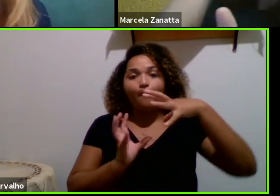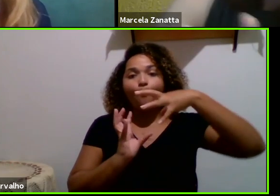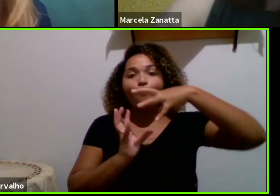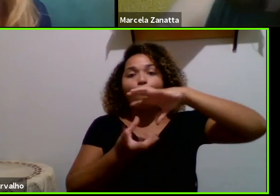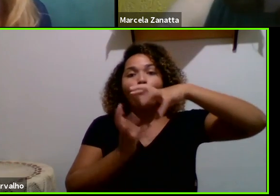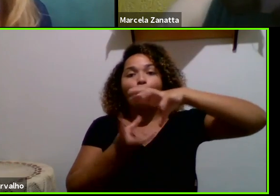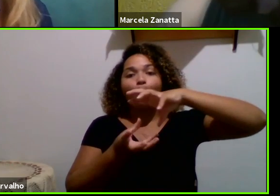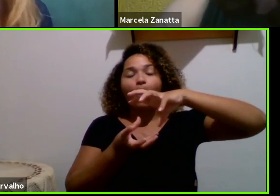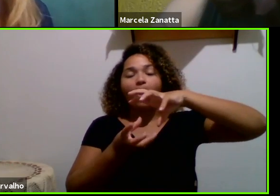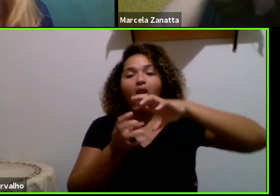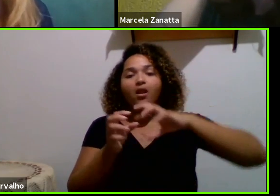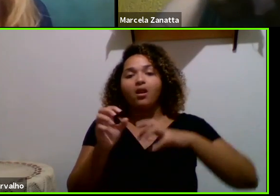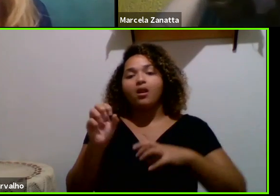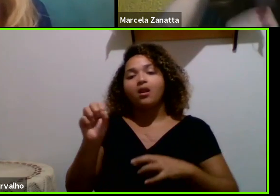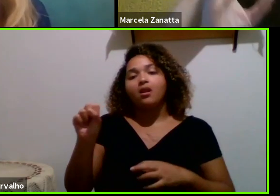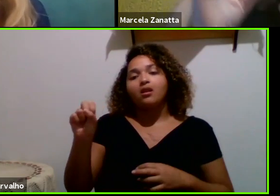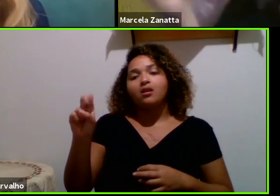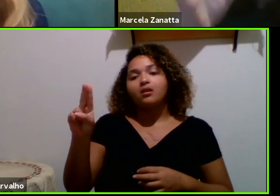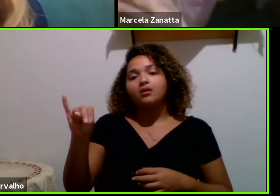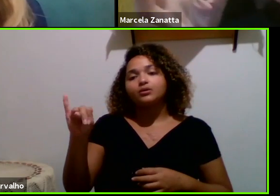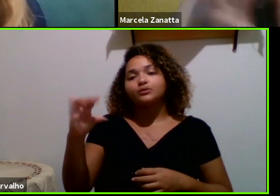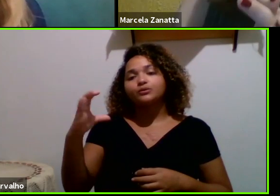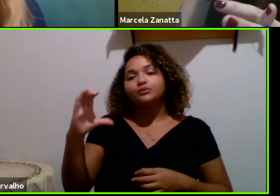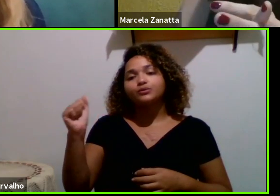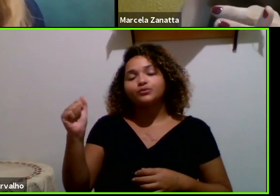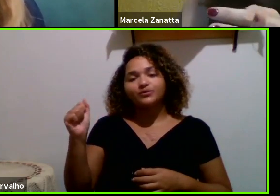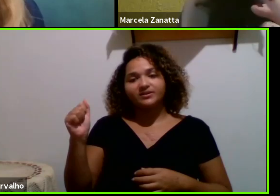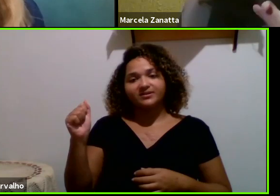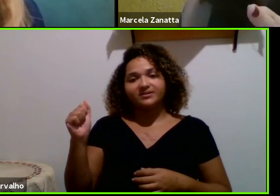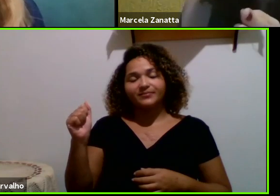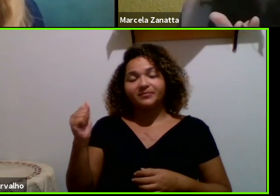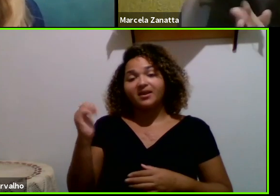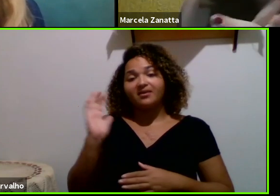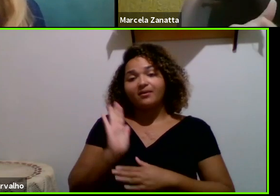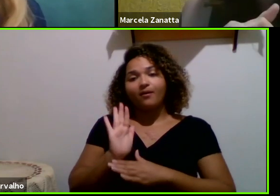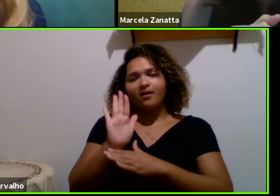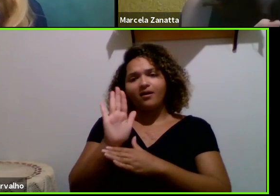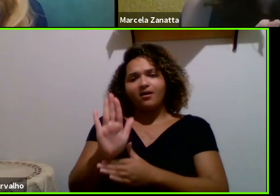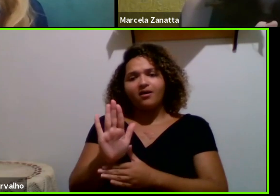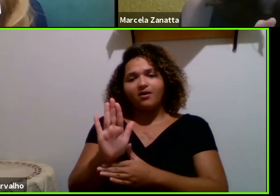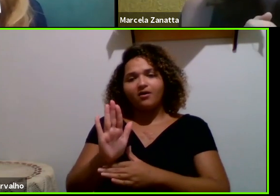nada mais é do que uma forma de facilitar o que? O balanço pélvico. Então,